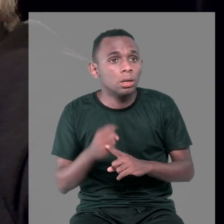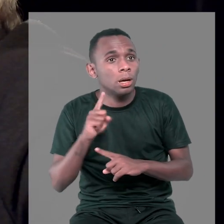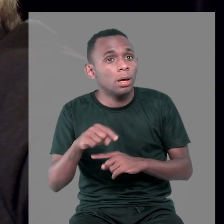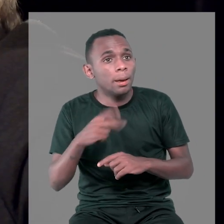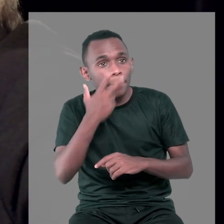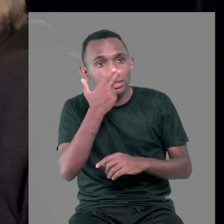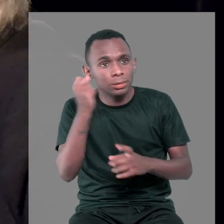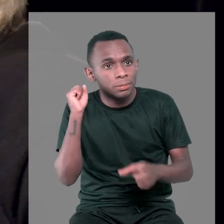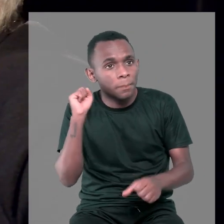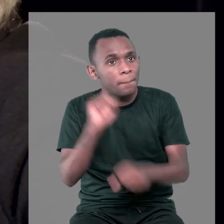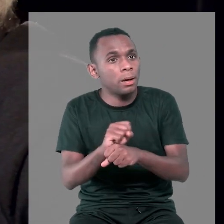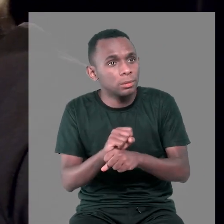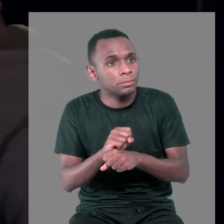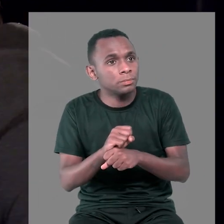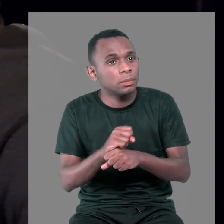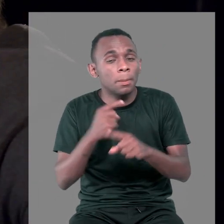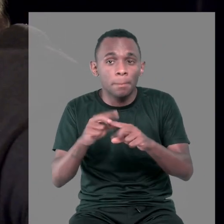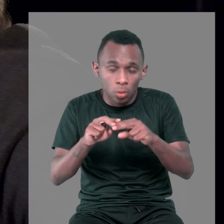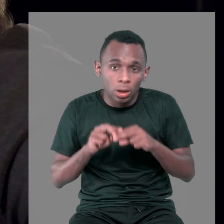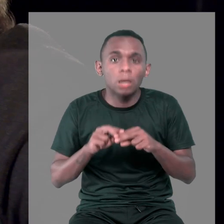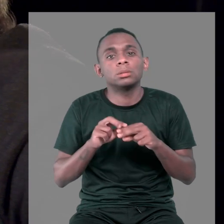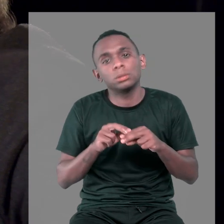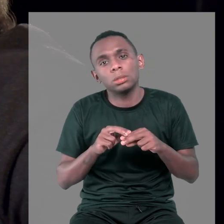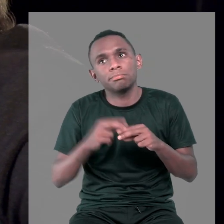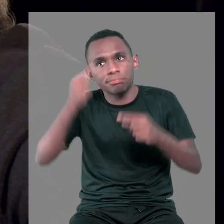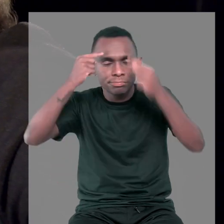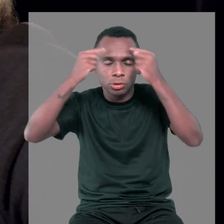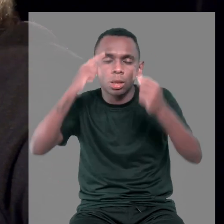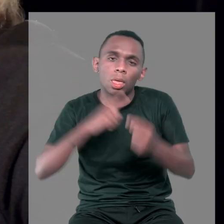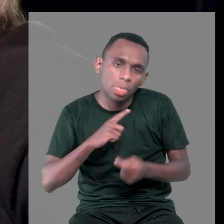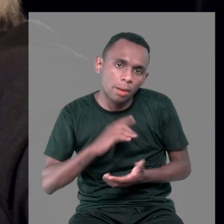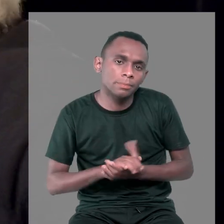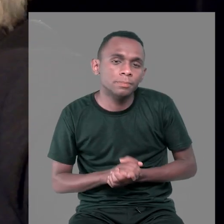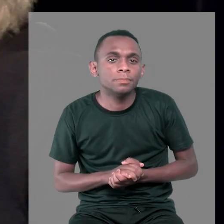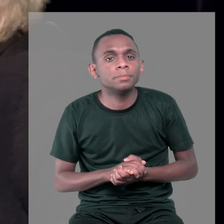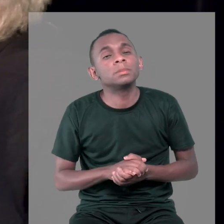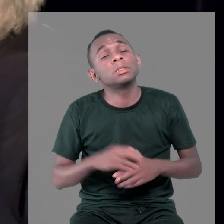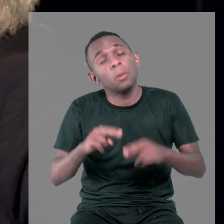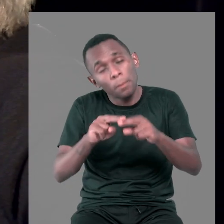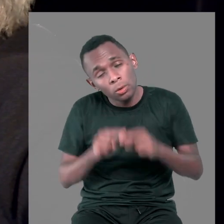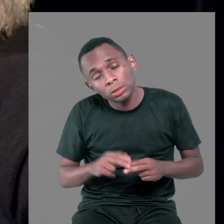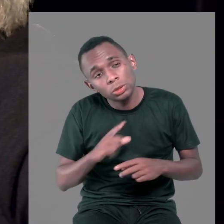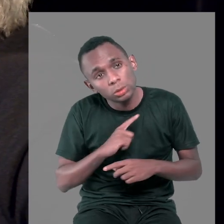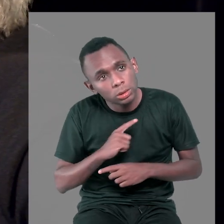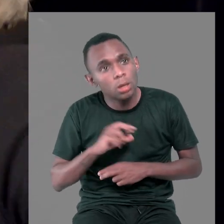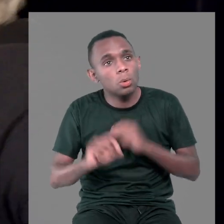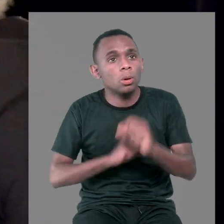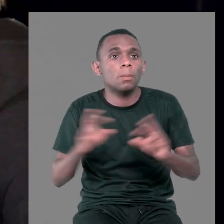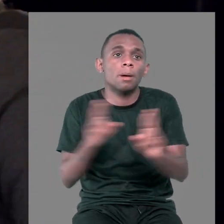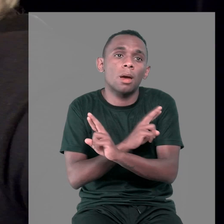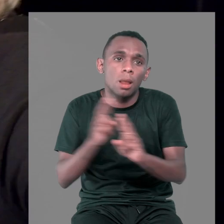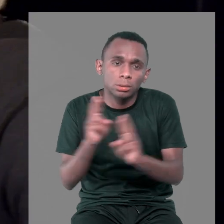interna entre sociedade democrática e ideologia. E isso não tem remédio. Não